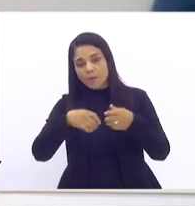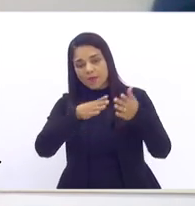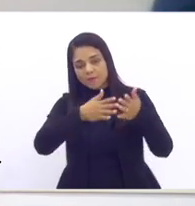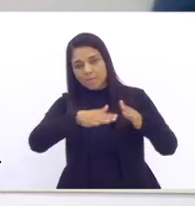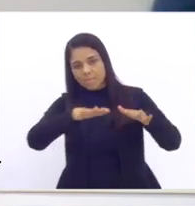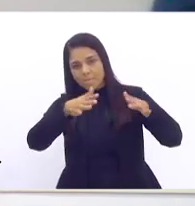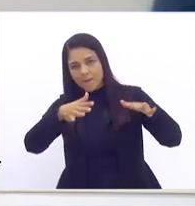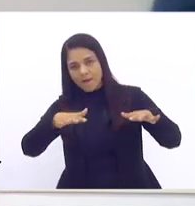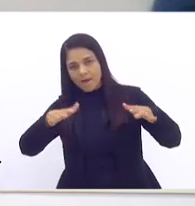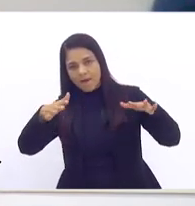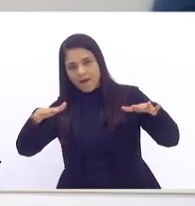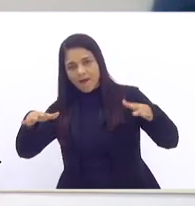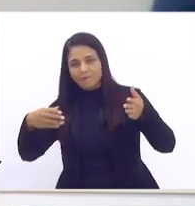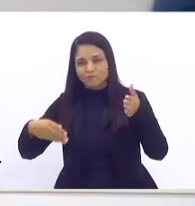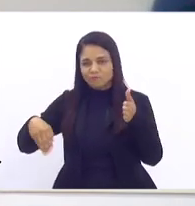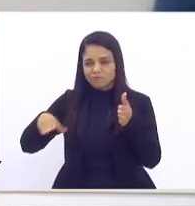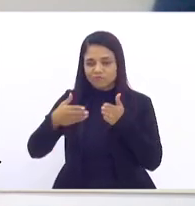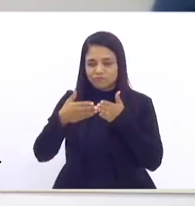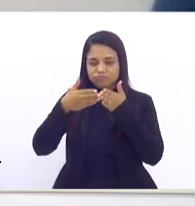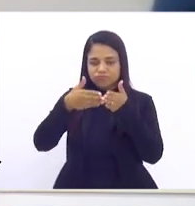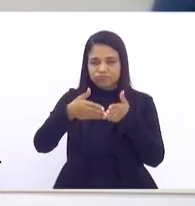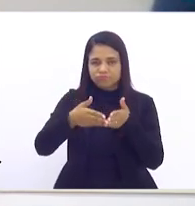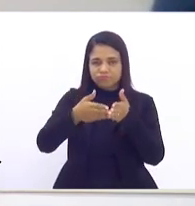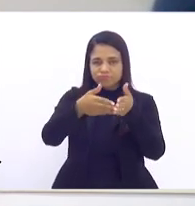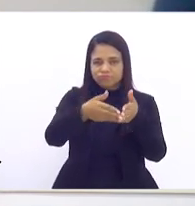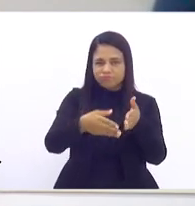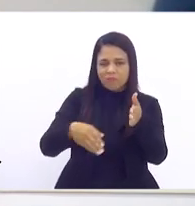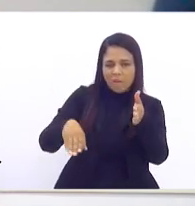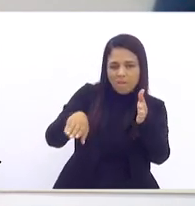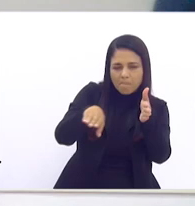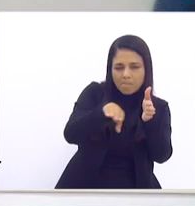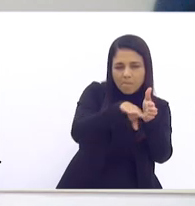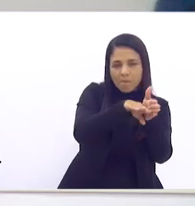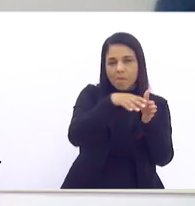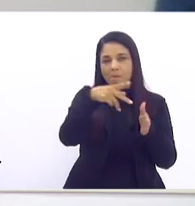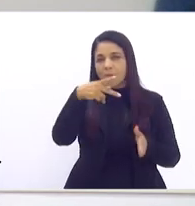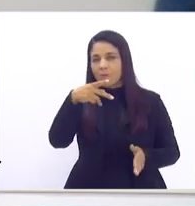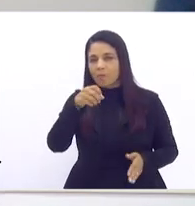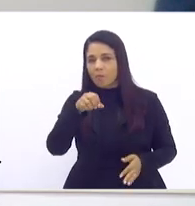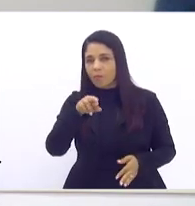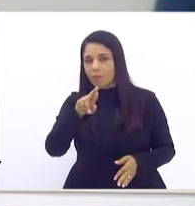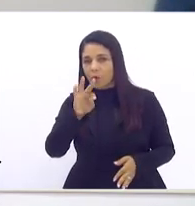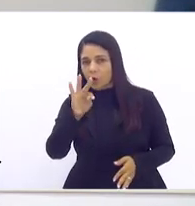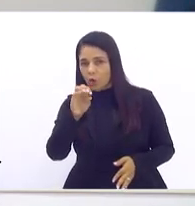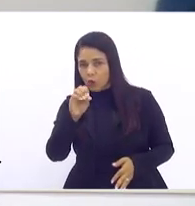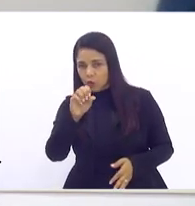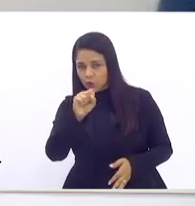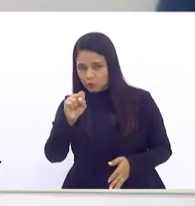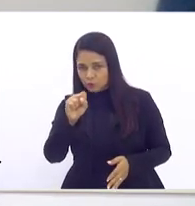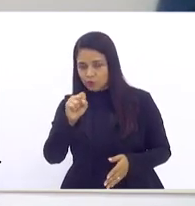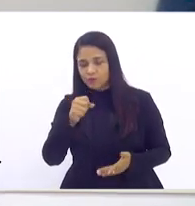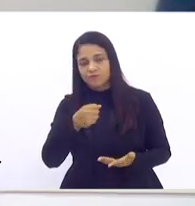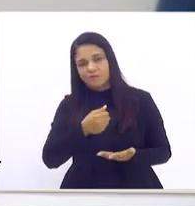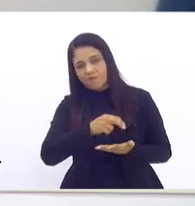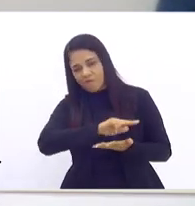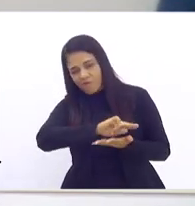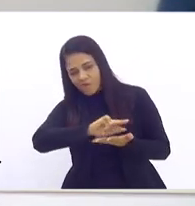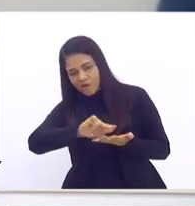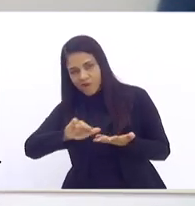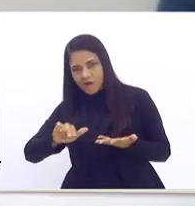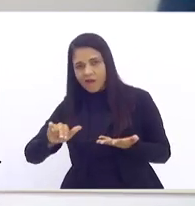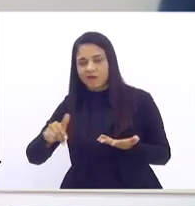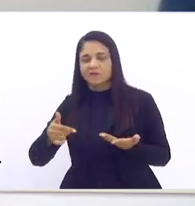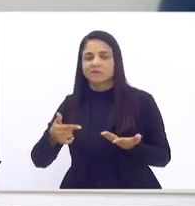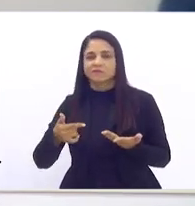são os nossos portos né enfim toda essa questão é que envolve